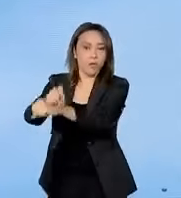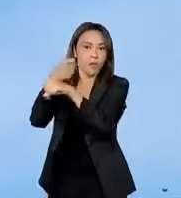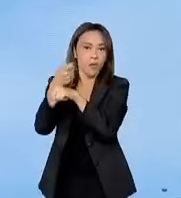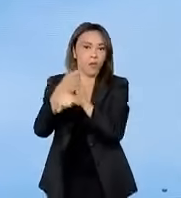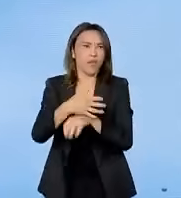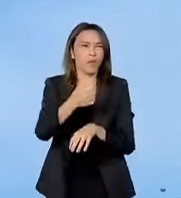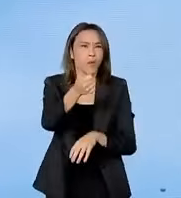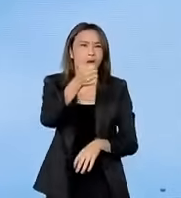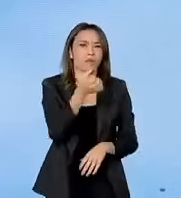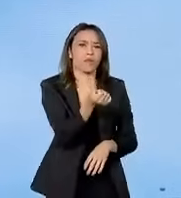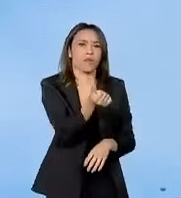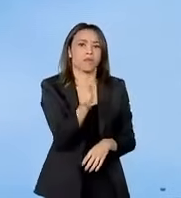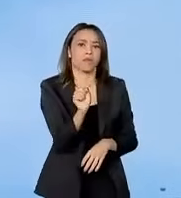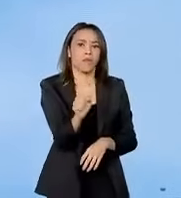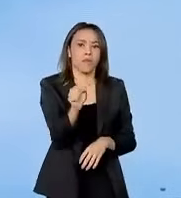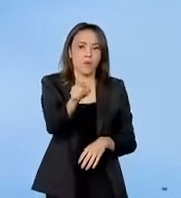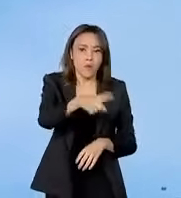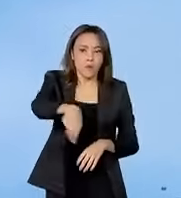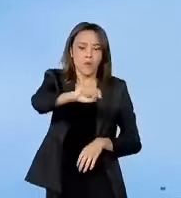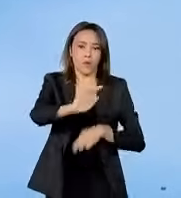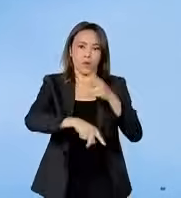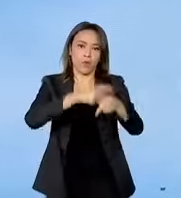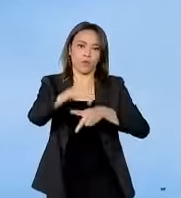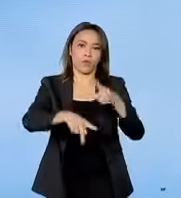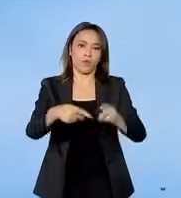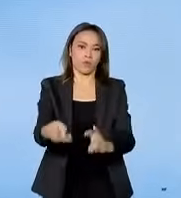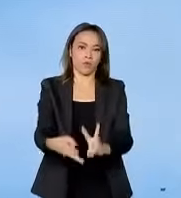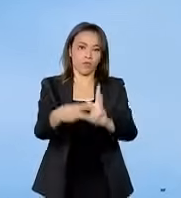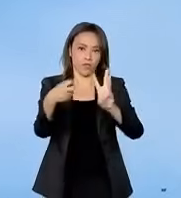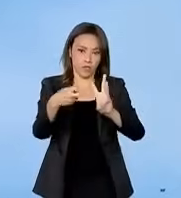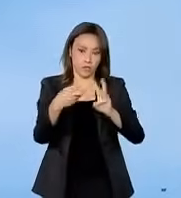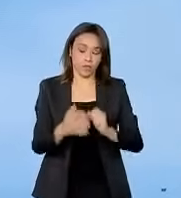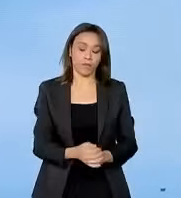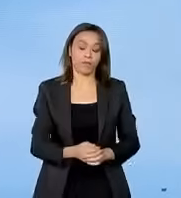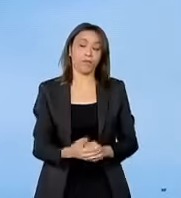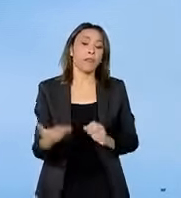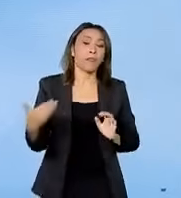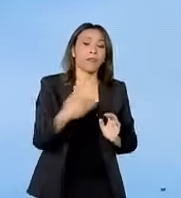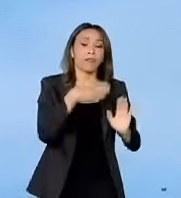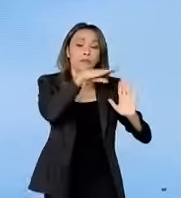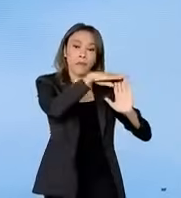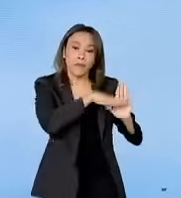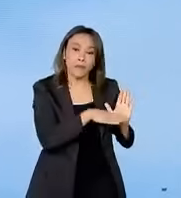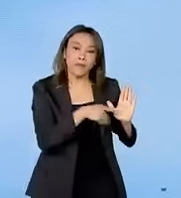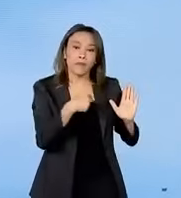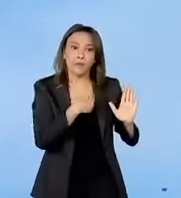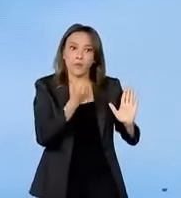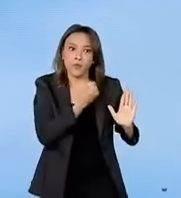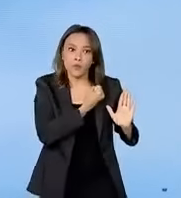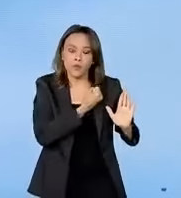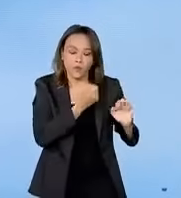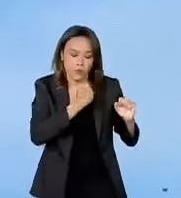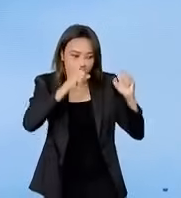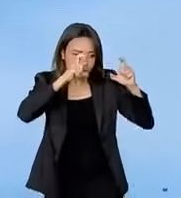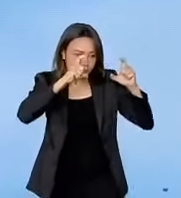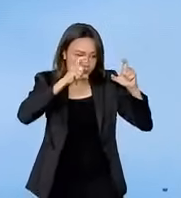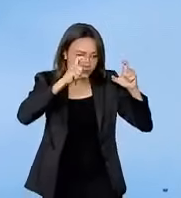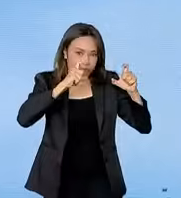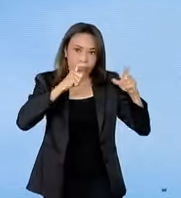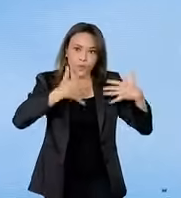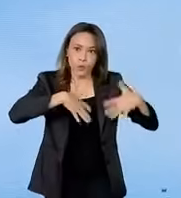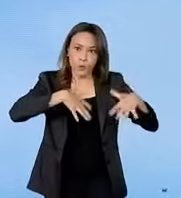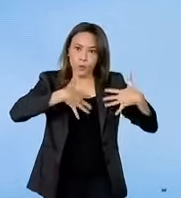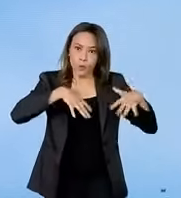os indígenas. Em relação ao Minha Casa Minha Vida Entidade, os números também são impactantes. Ministro